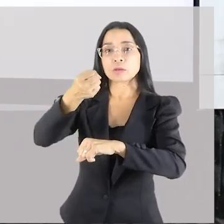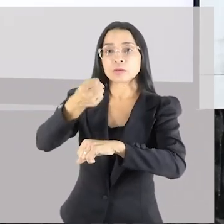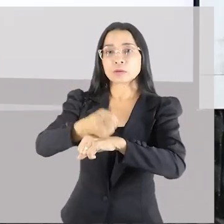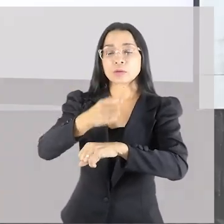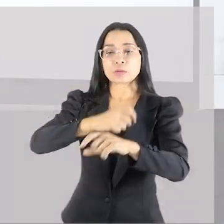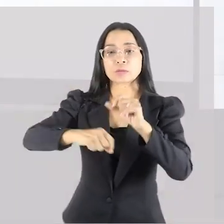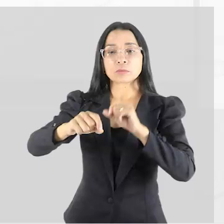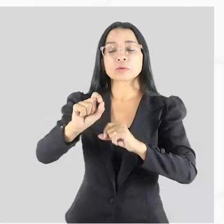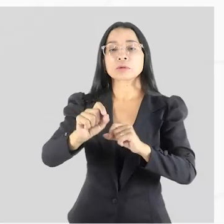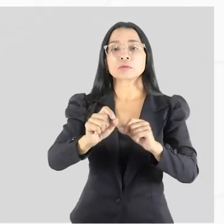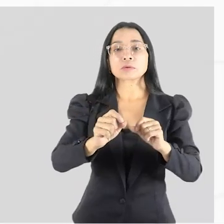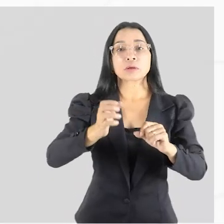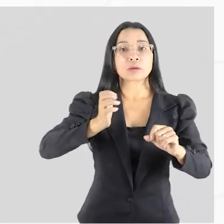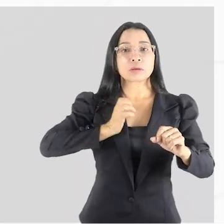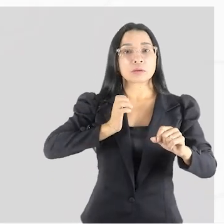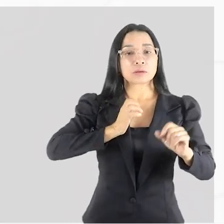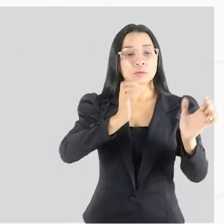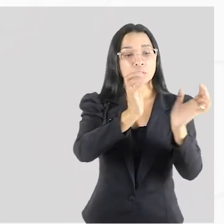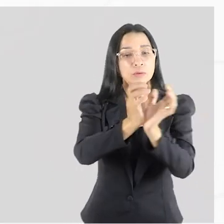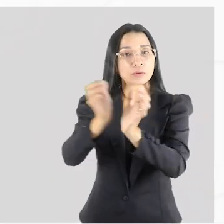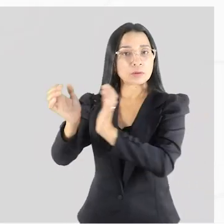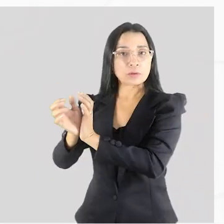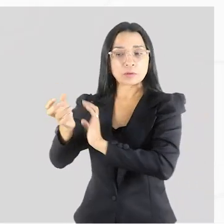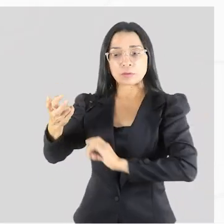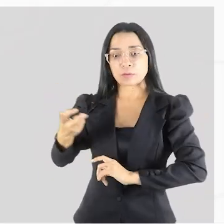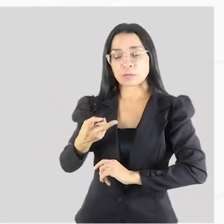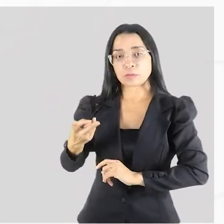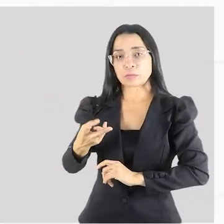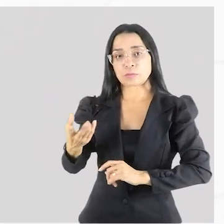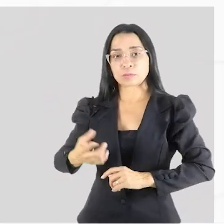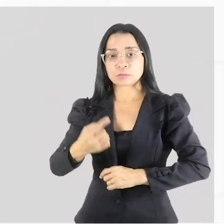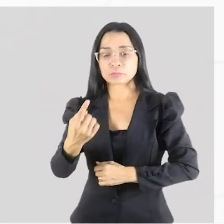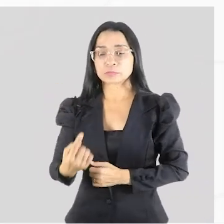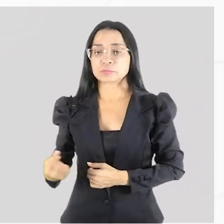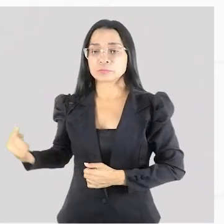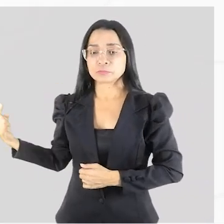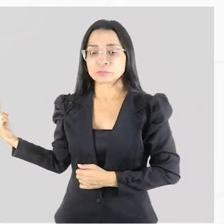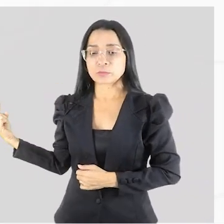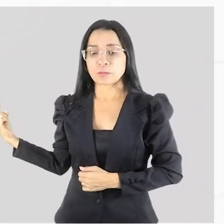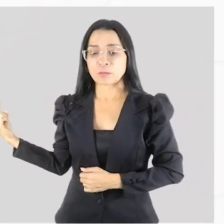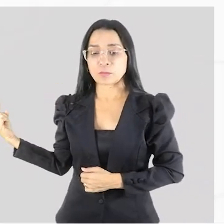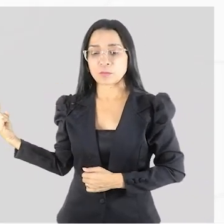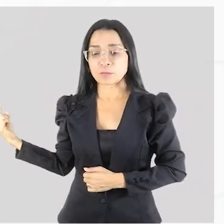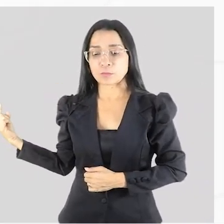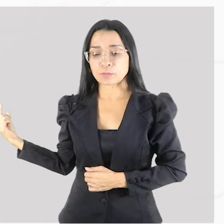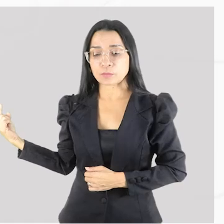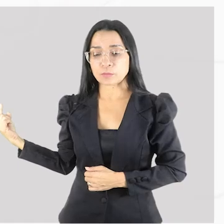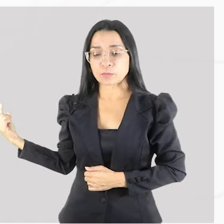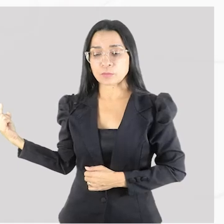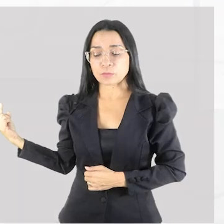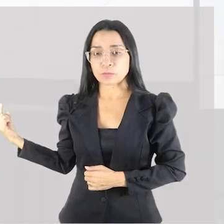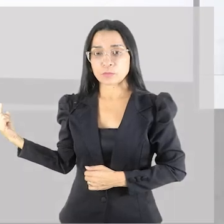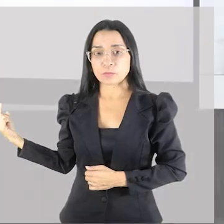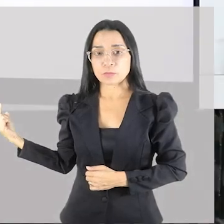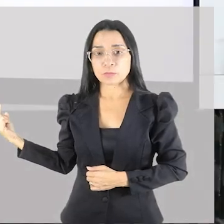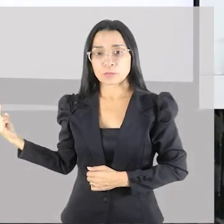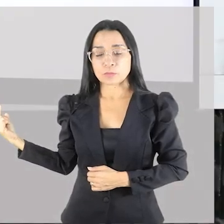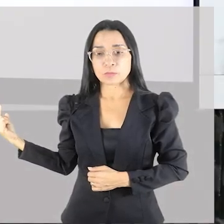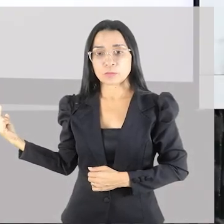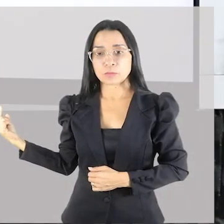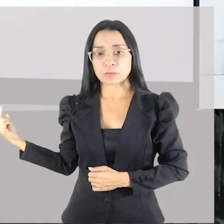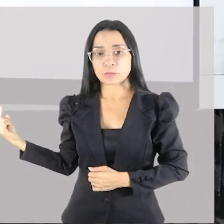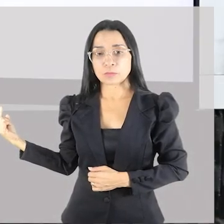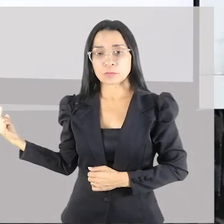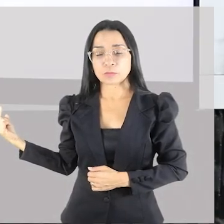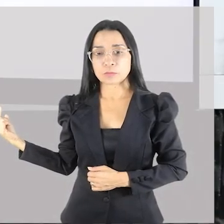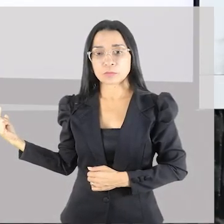para frente. Então, o processo de independência do Brasil, a luta entre as propostas de recolonização e